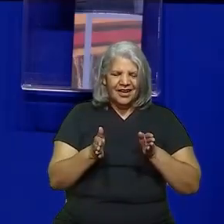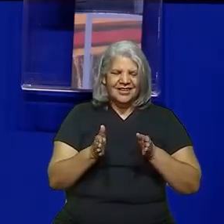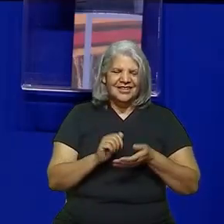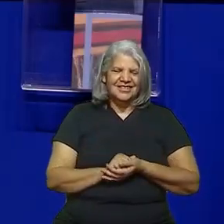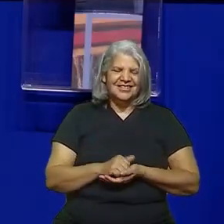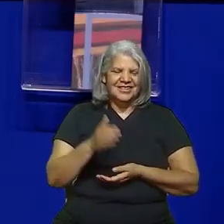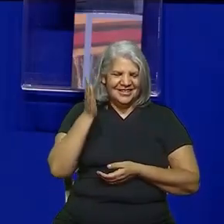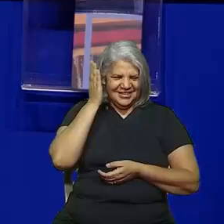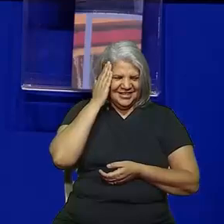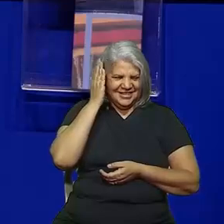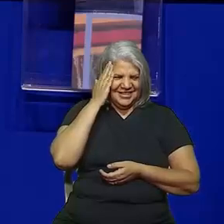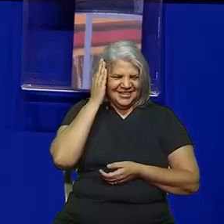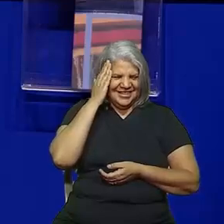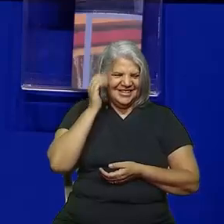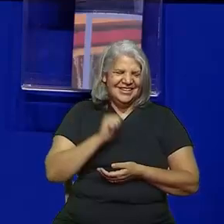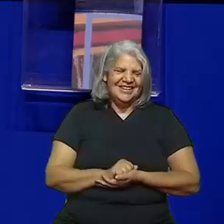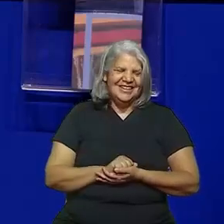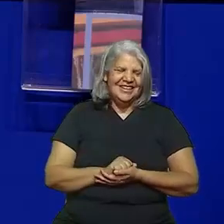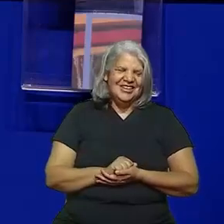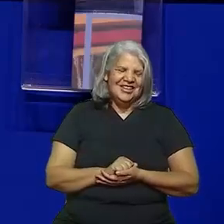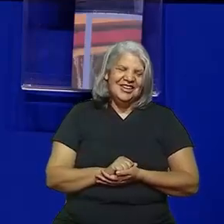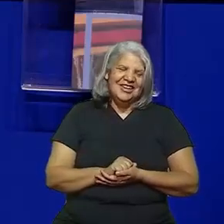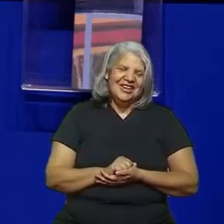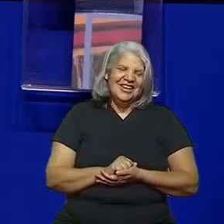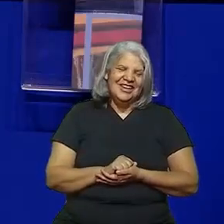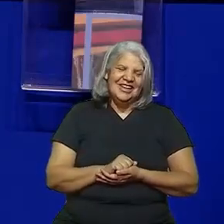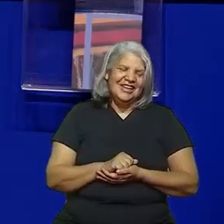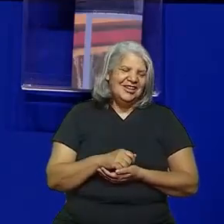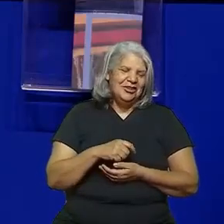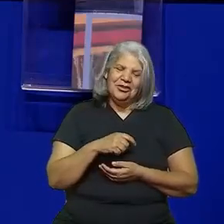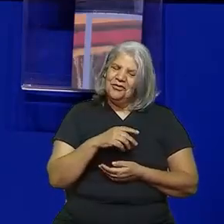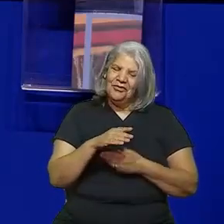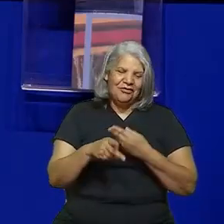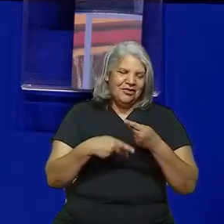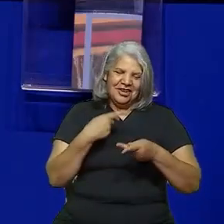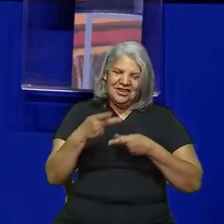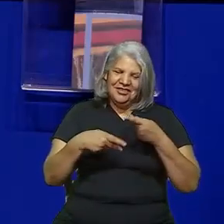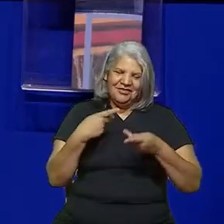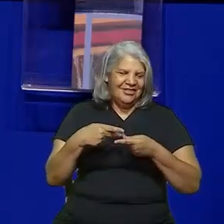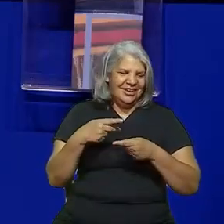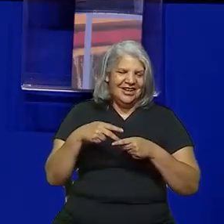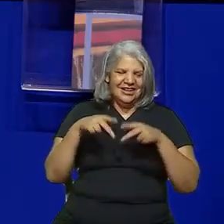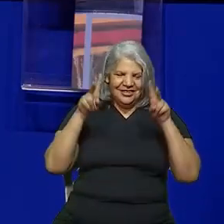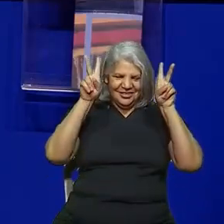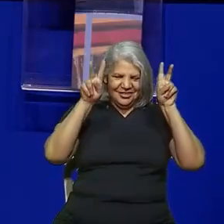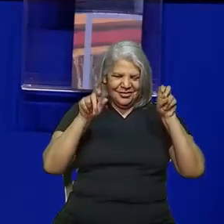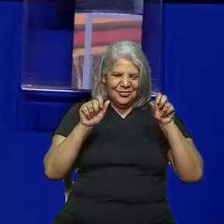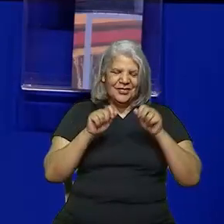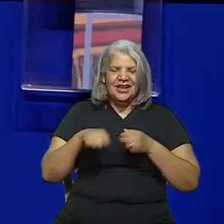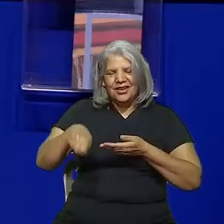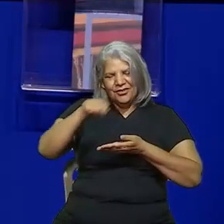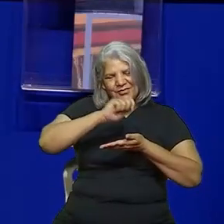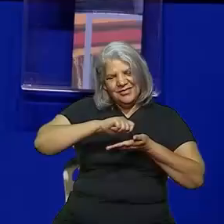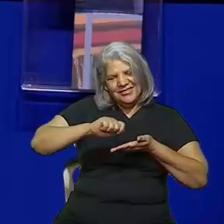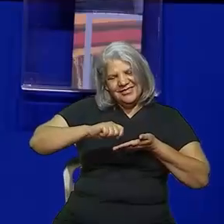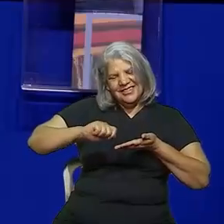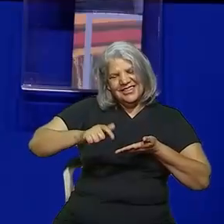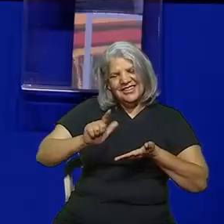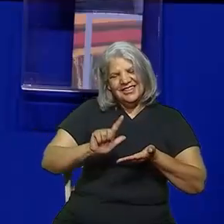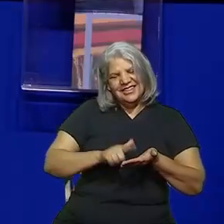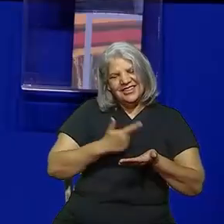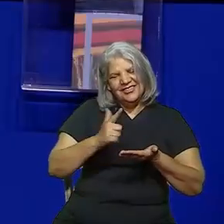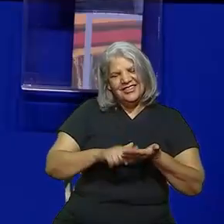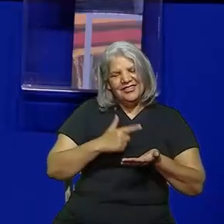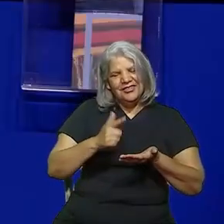sabia. E até morrer ele não me deixou conversar com ele. E eu comecei a escrever esse livro e eu